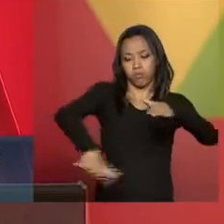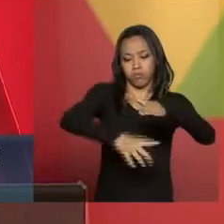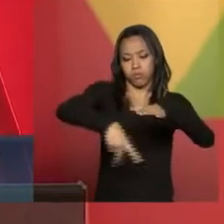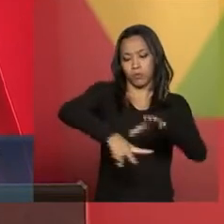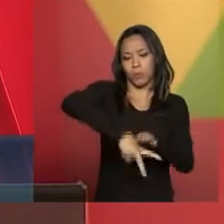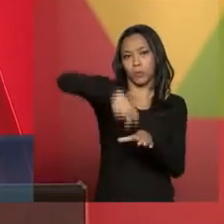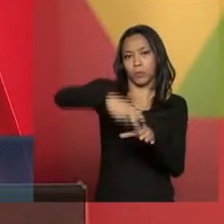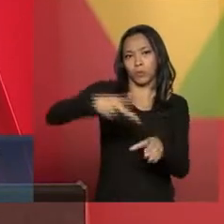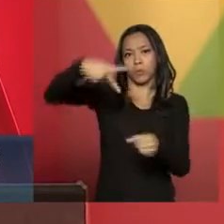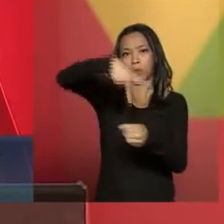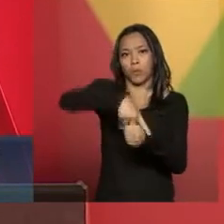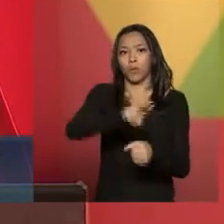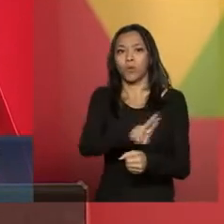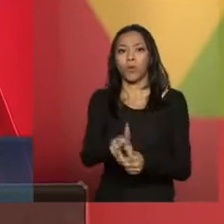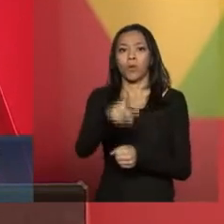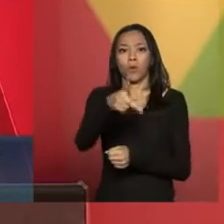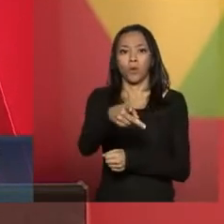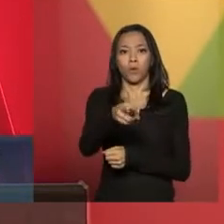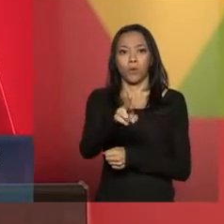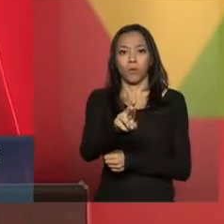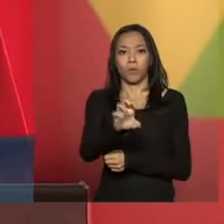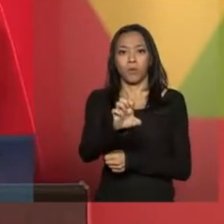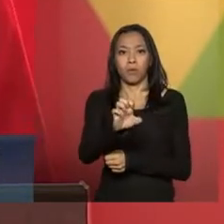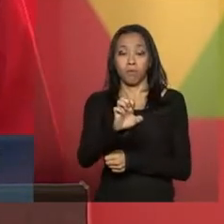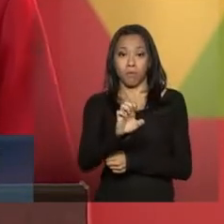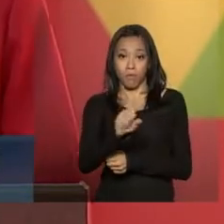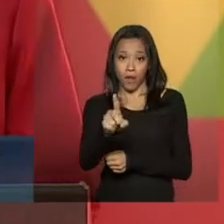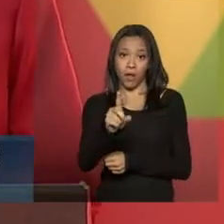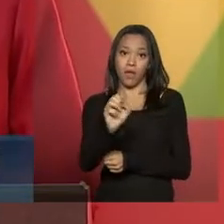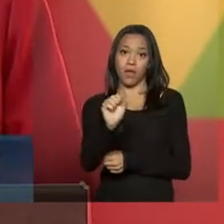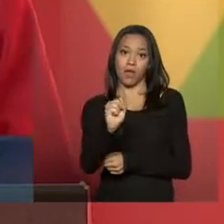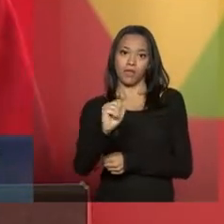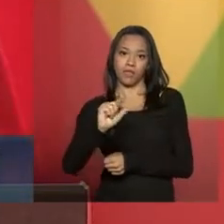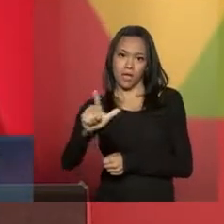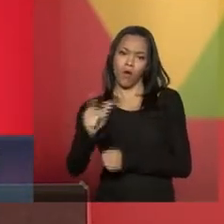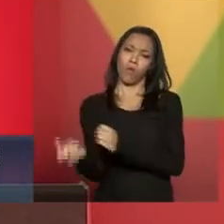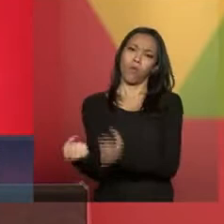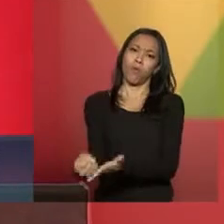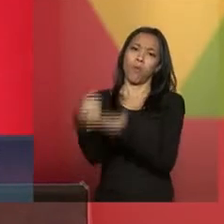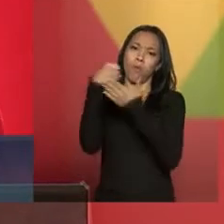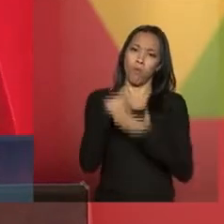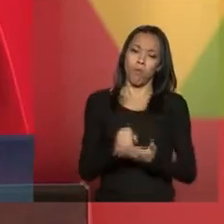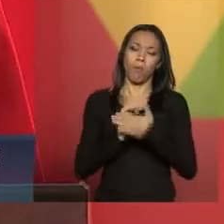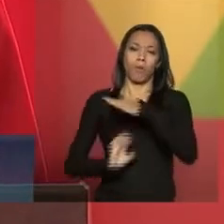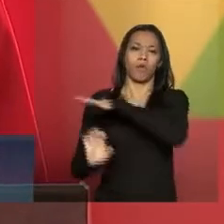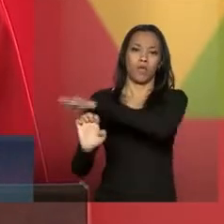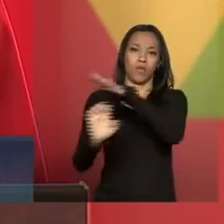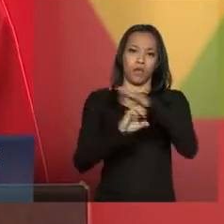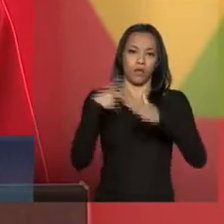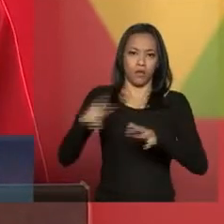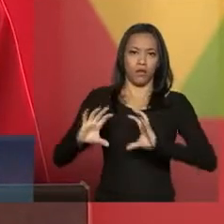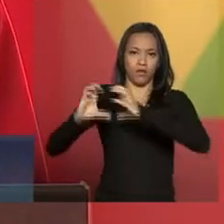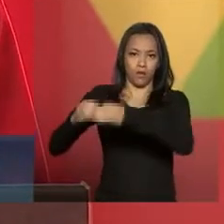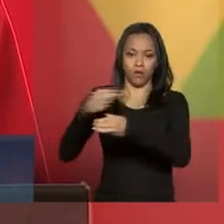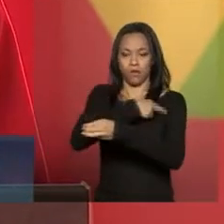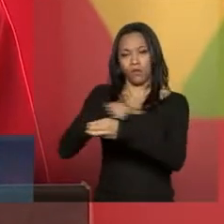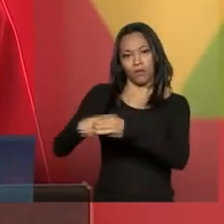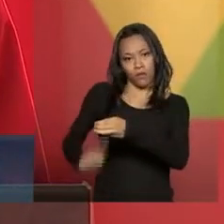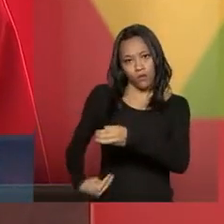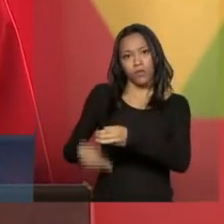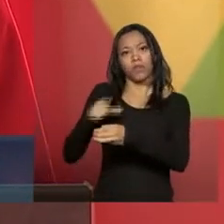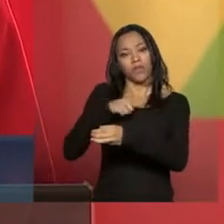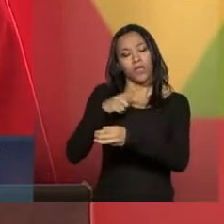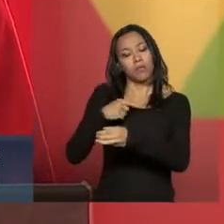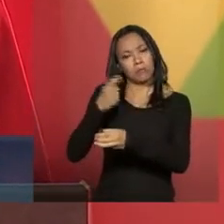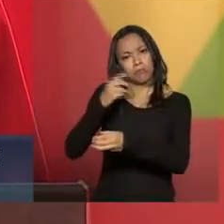expressiva presença das empresas chinesas. Tem particular importância a proposta